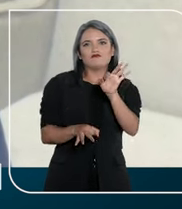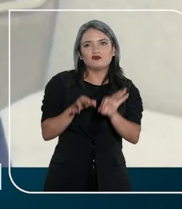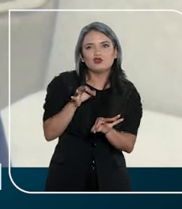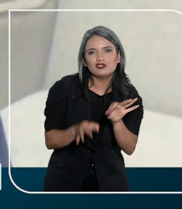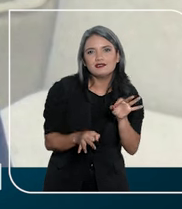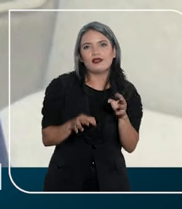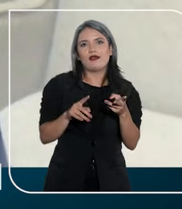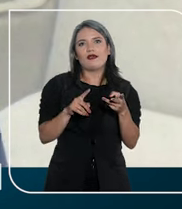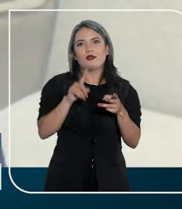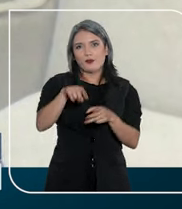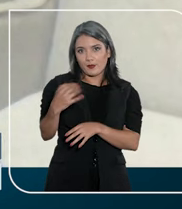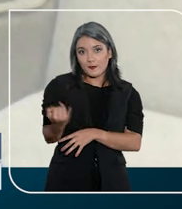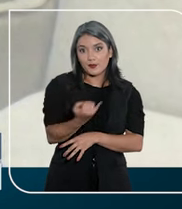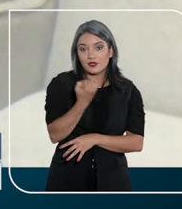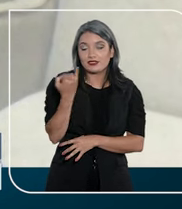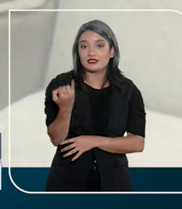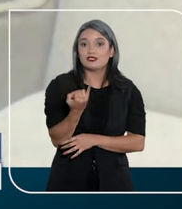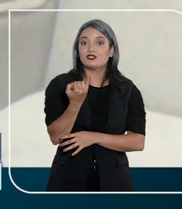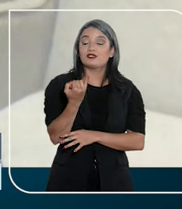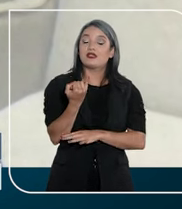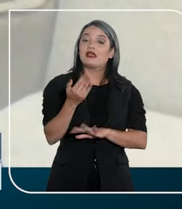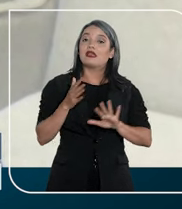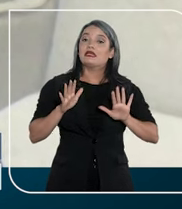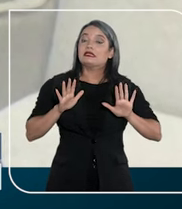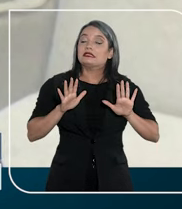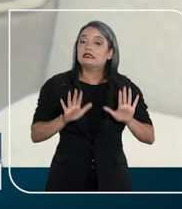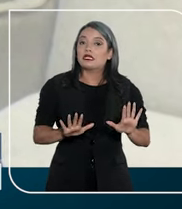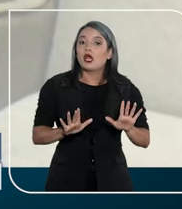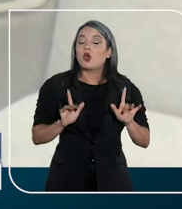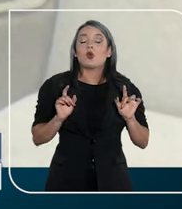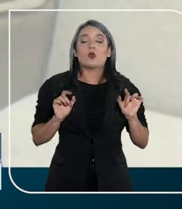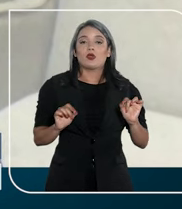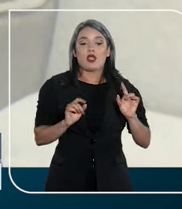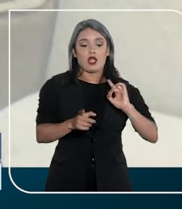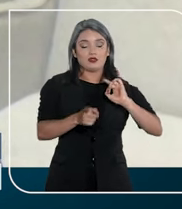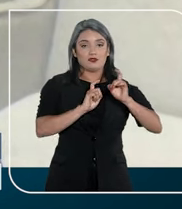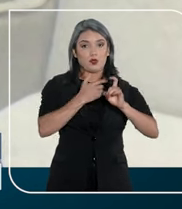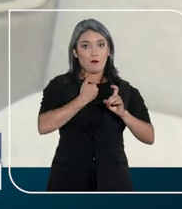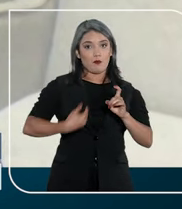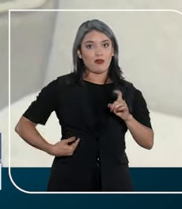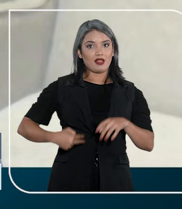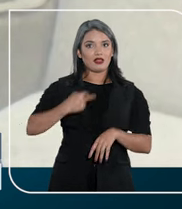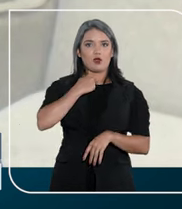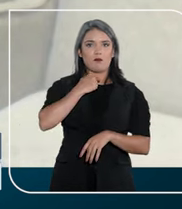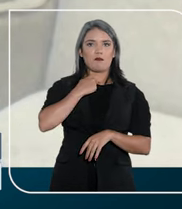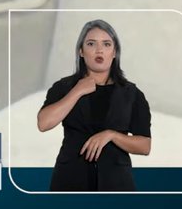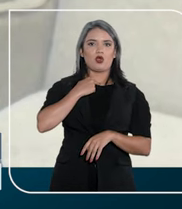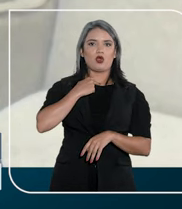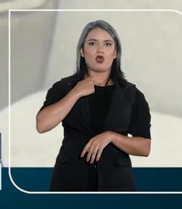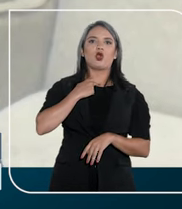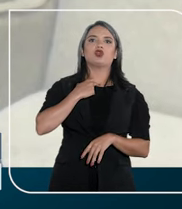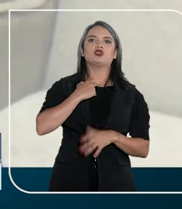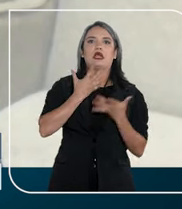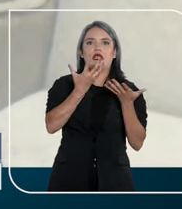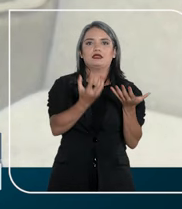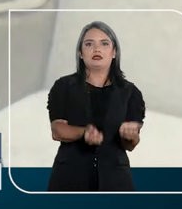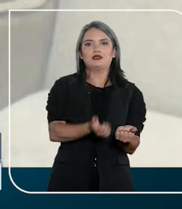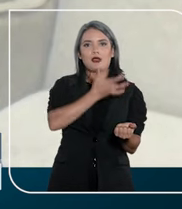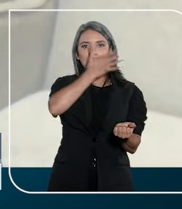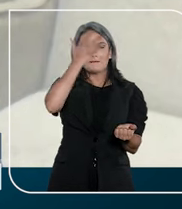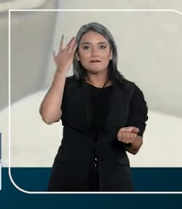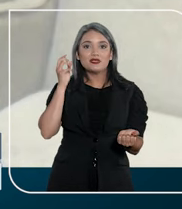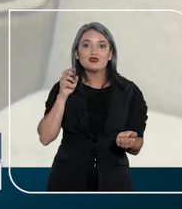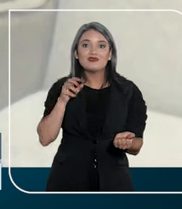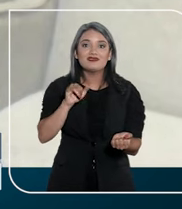relevância, se entende que não convém que a administração pública selecione pessoas que não têm idoneidade